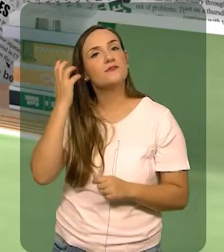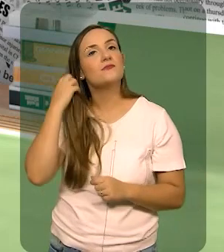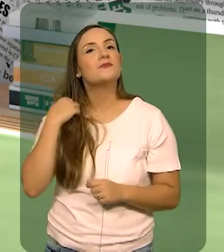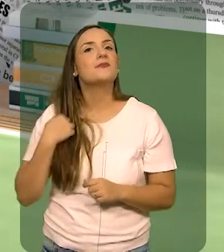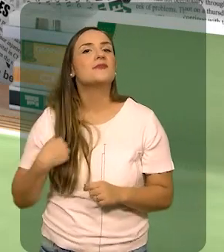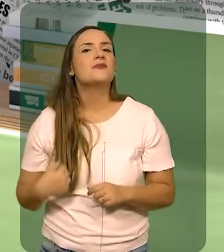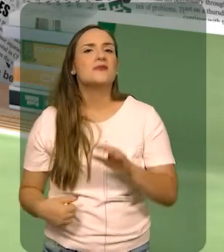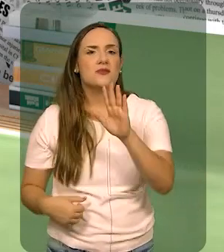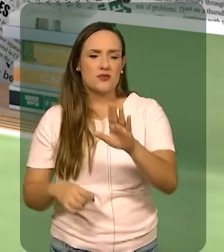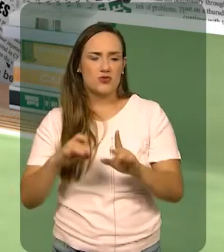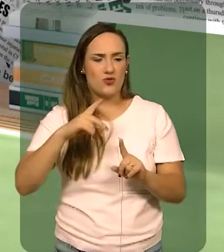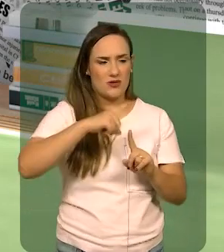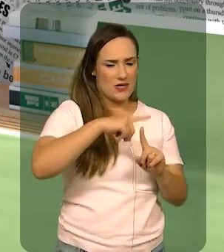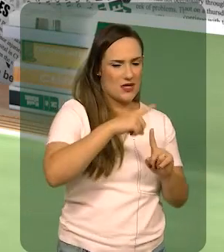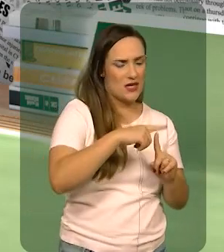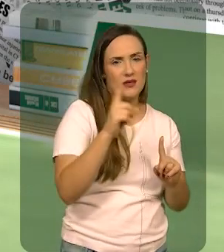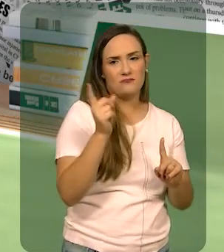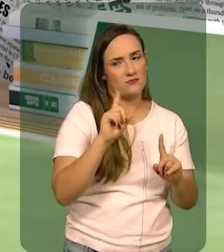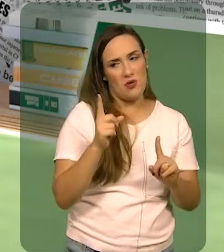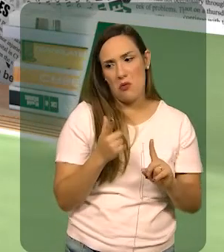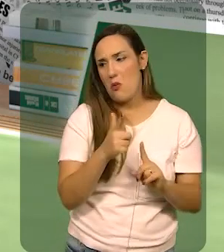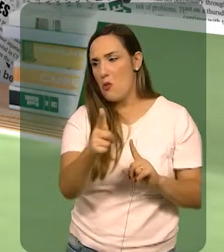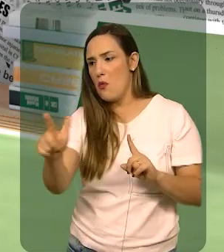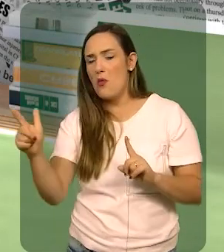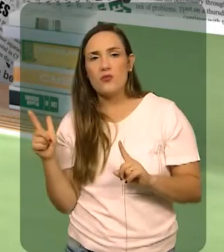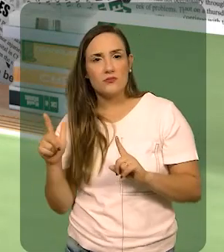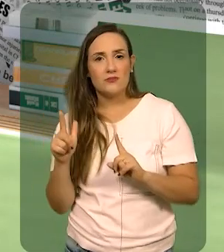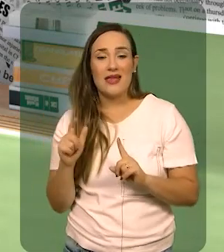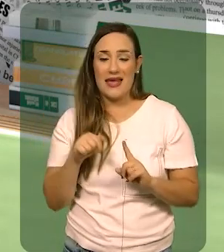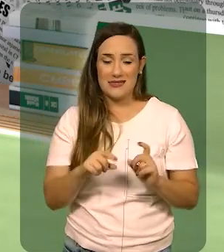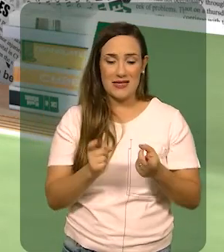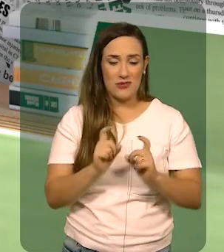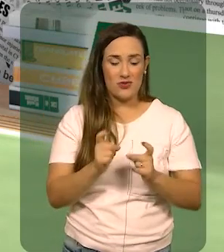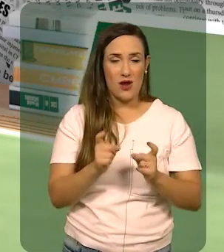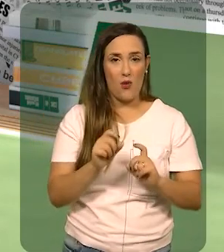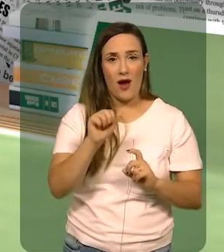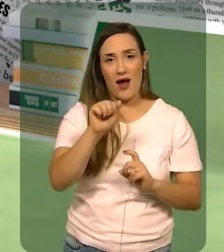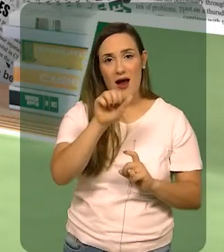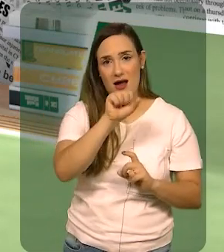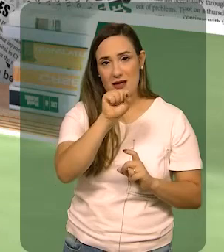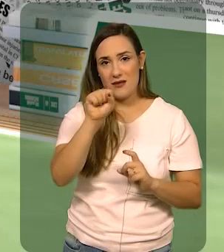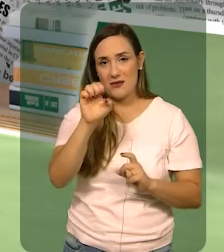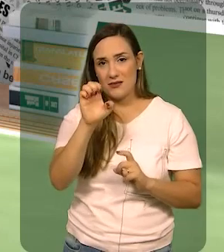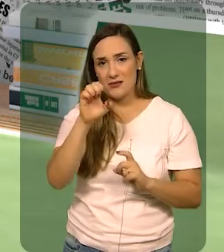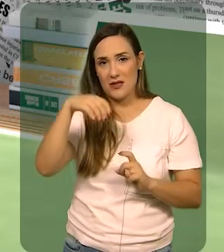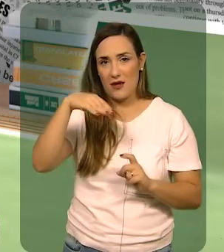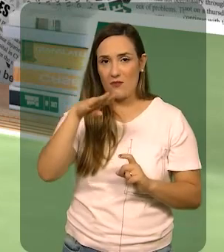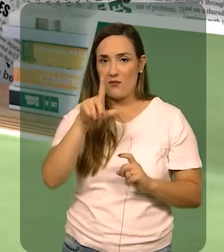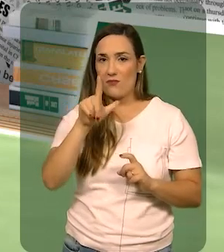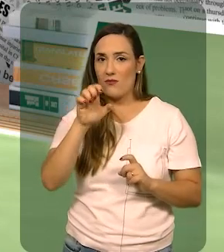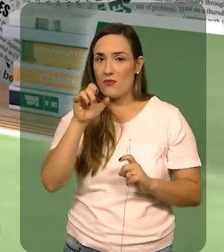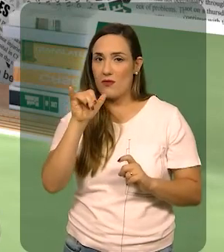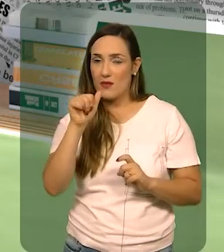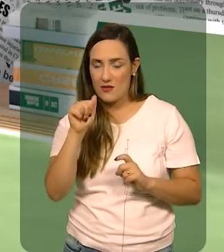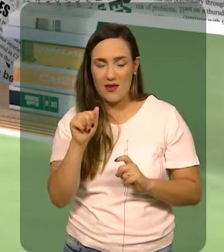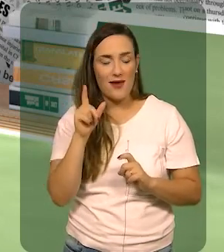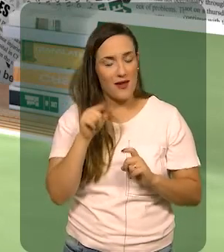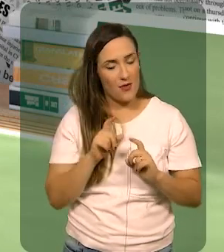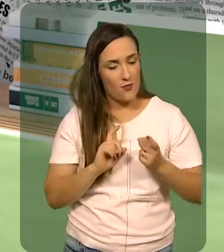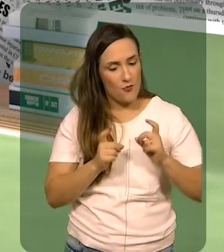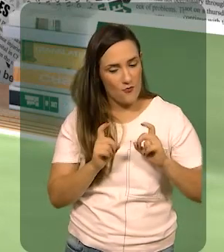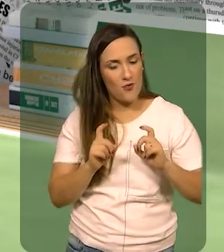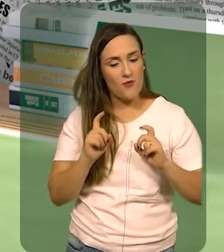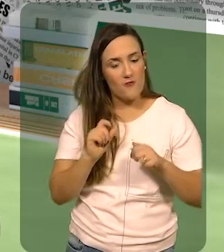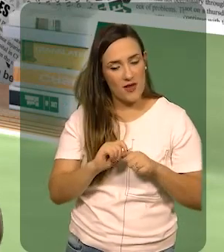populações indígenas, não só do Terena, mas como outros também. A Assembleia é um dos movimentos que tem